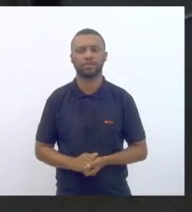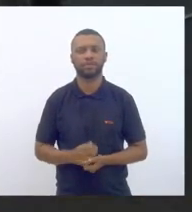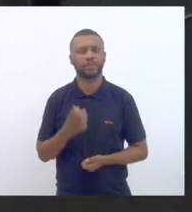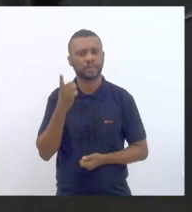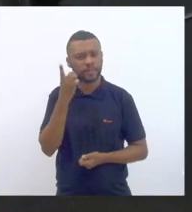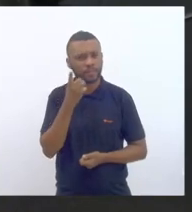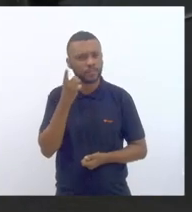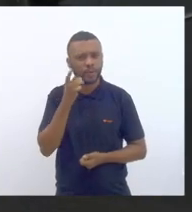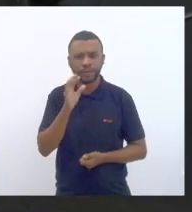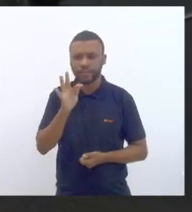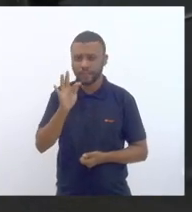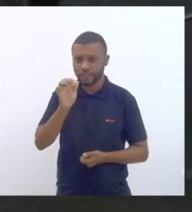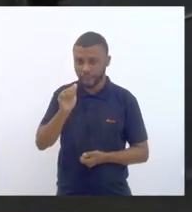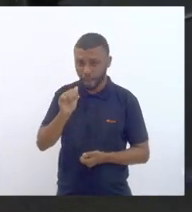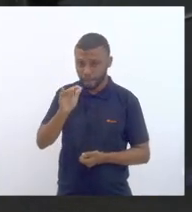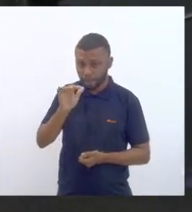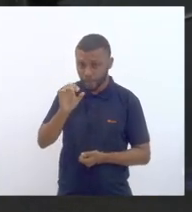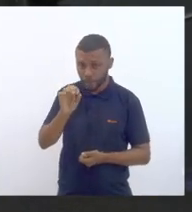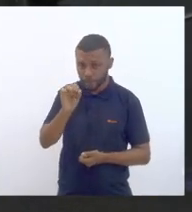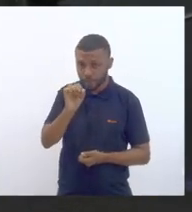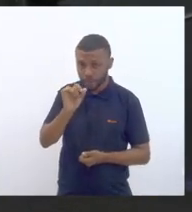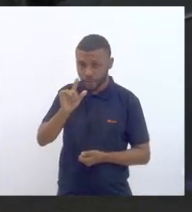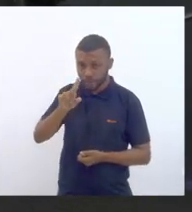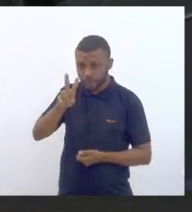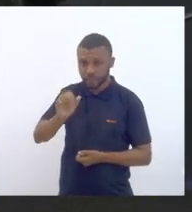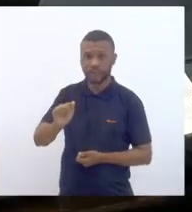Deputado Fábio Silva.